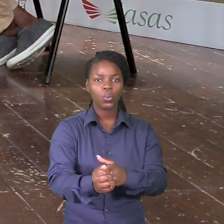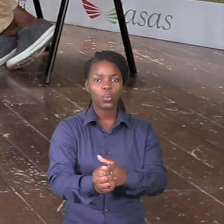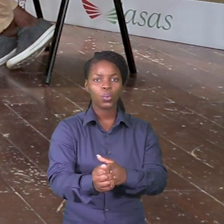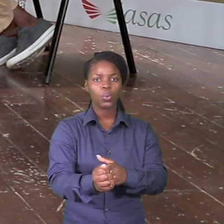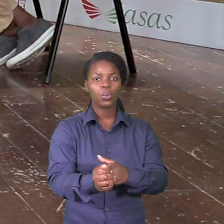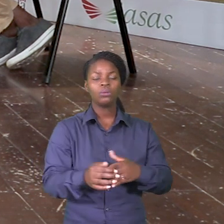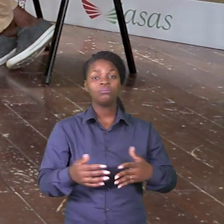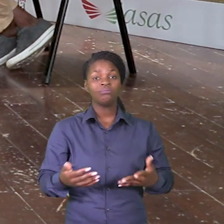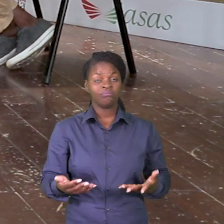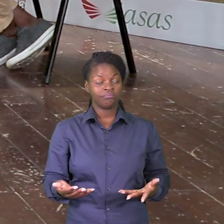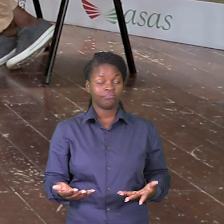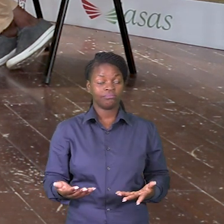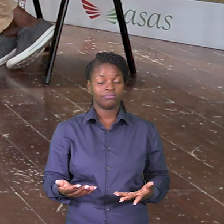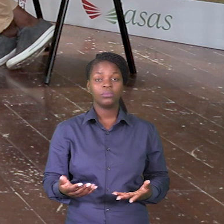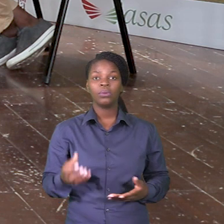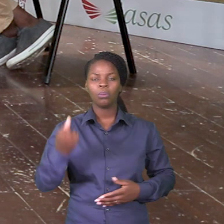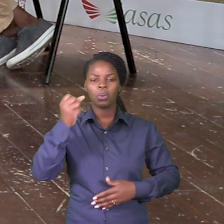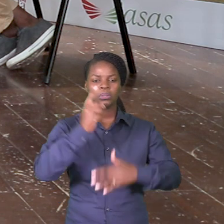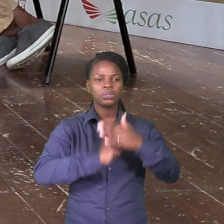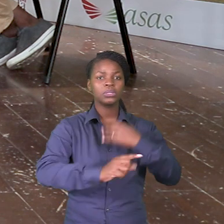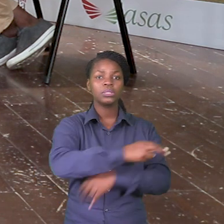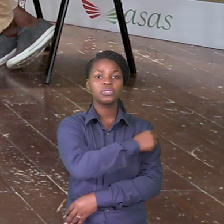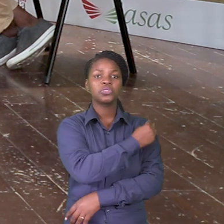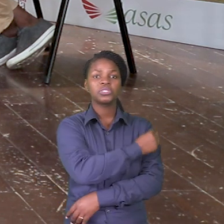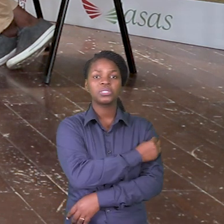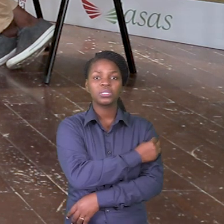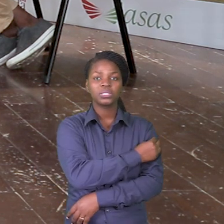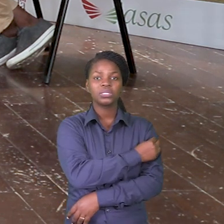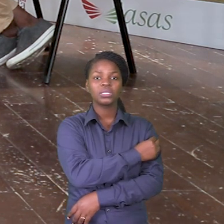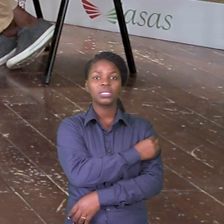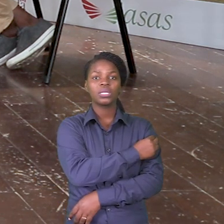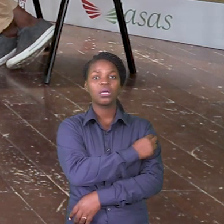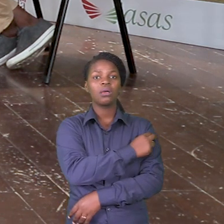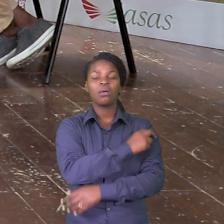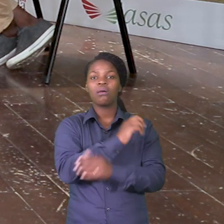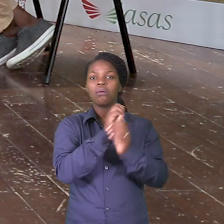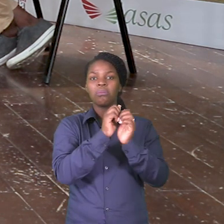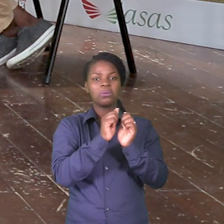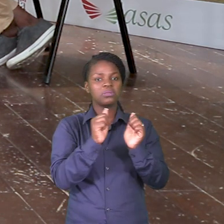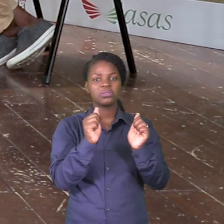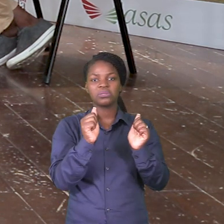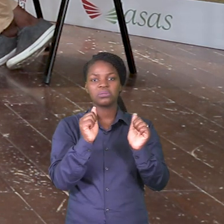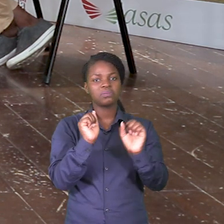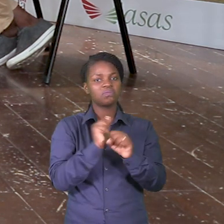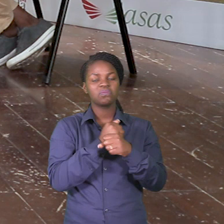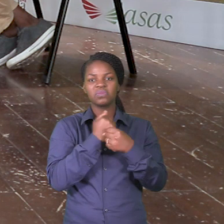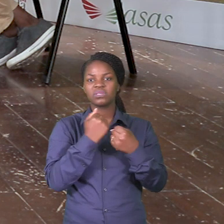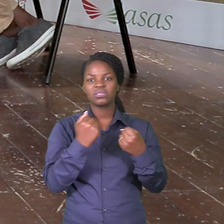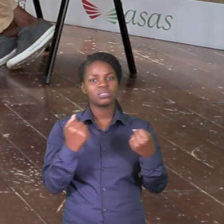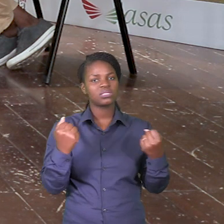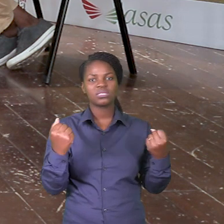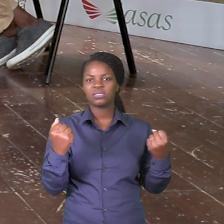feito encaminhamento ainda que vão a ao posto de saúde o posto de saúde não vai